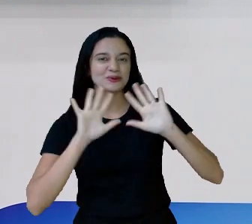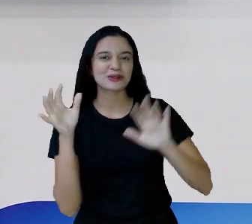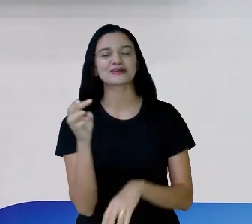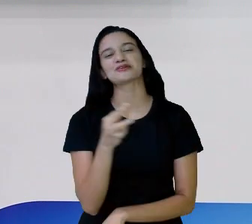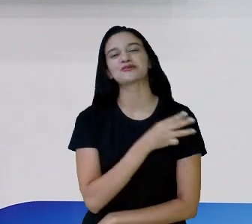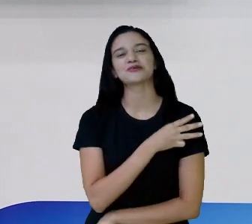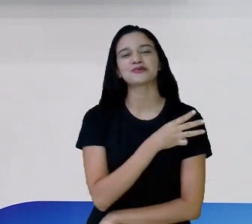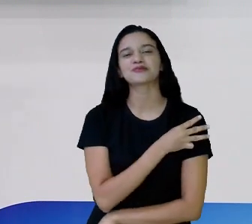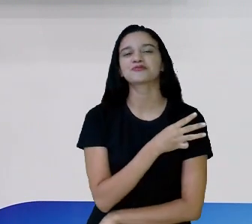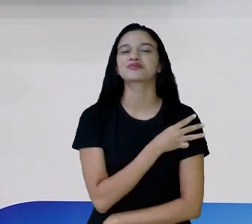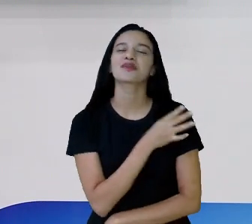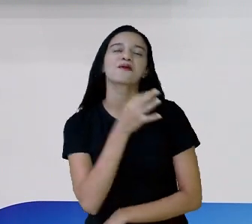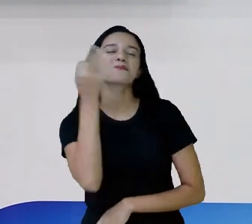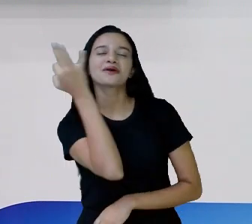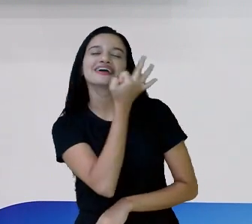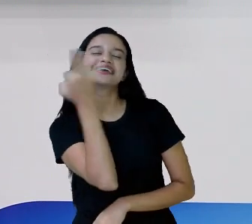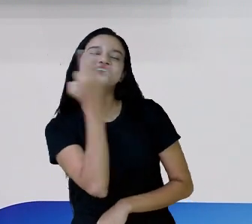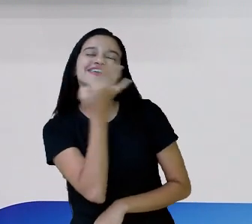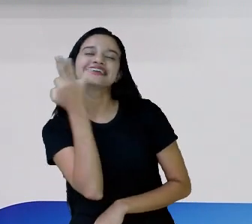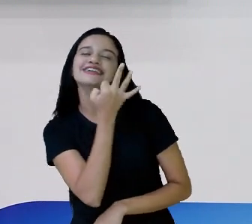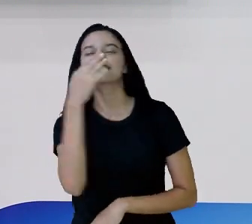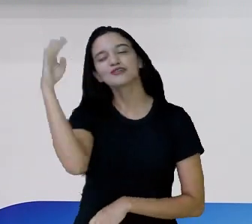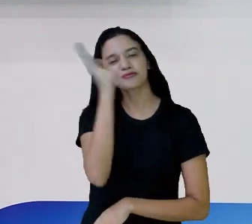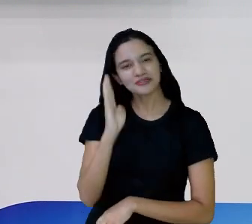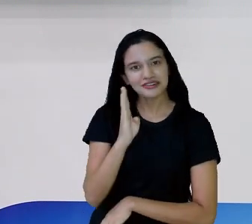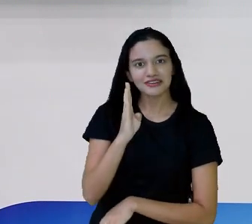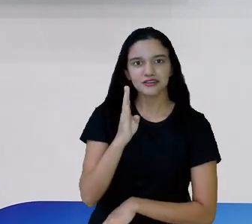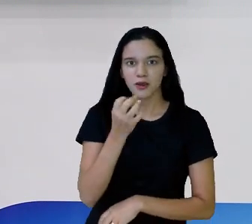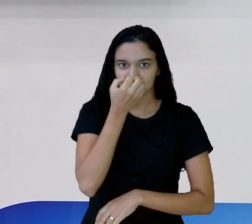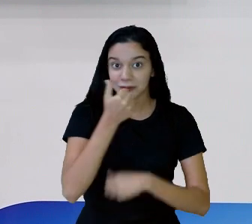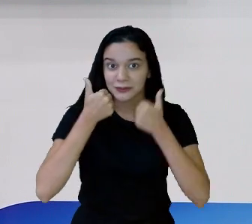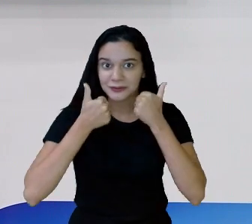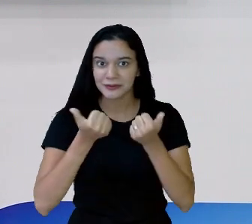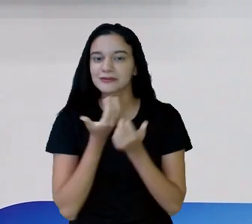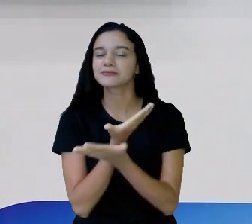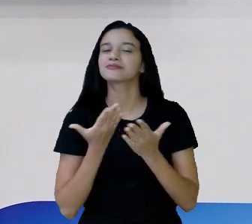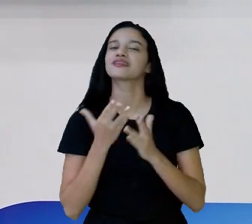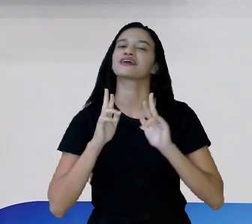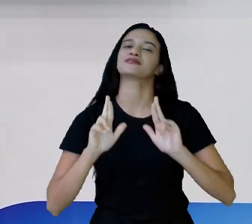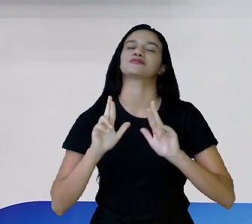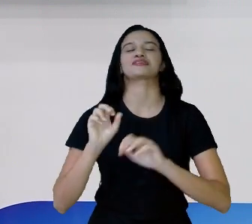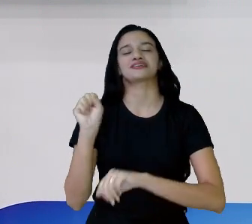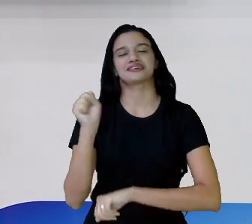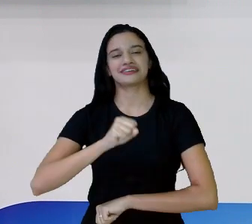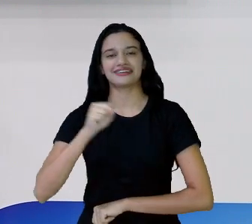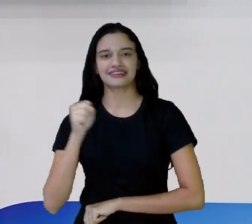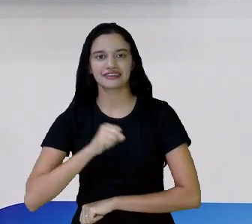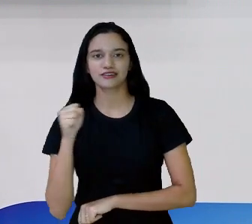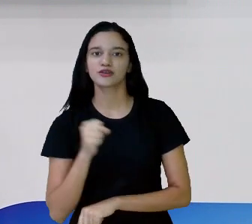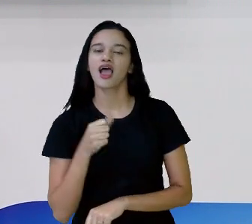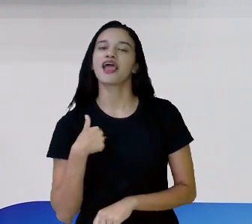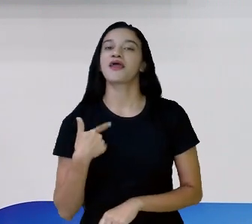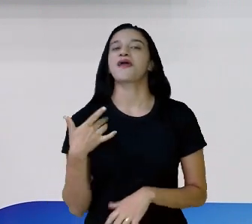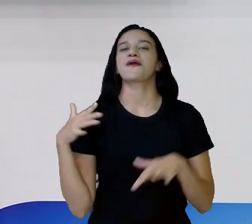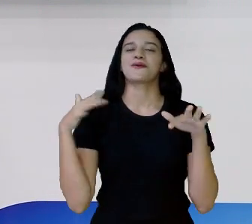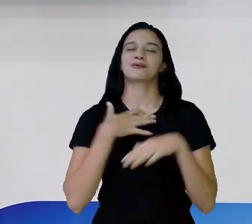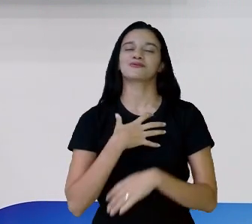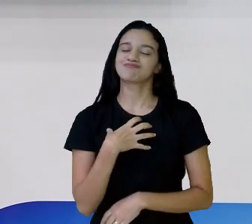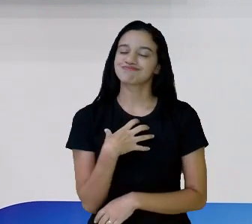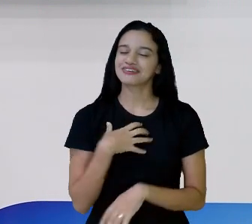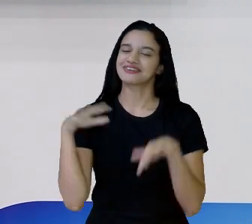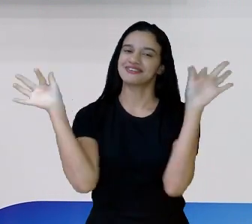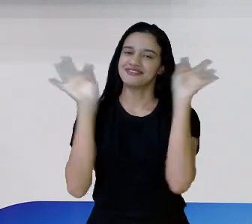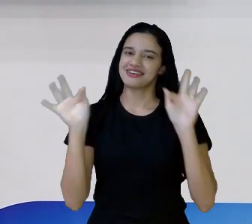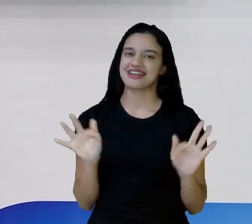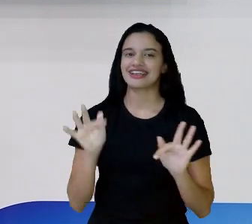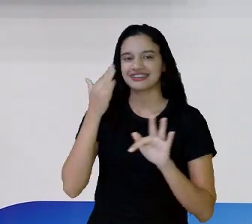Olá, terceiro ano mais lindo do Brasil. Vocês estão bem? Espero que sim. Estou felicíssima